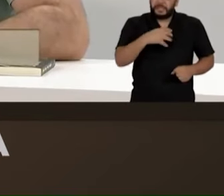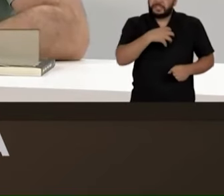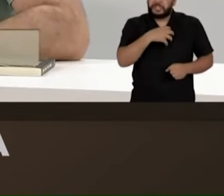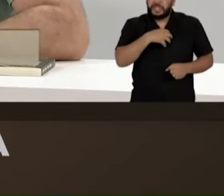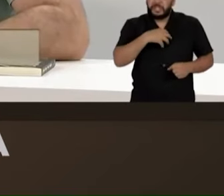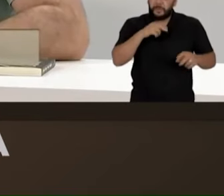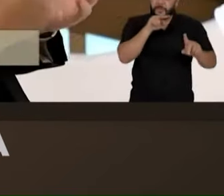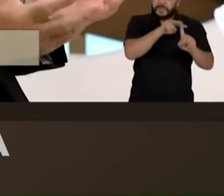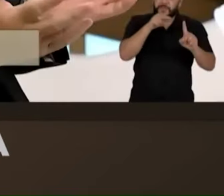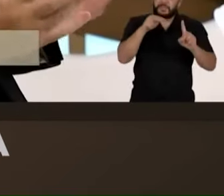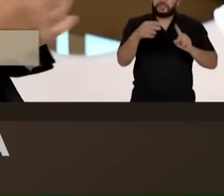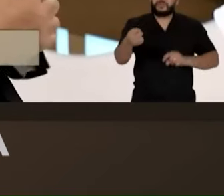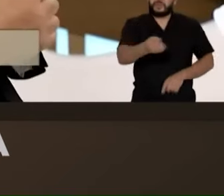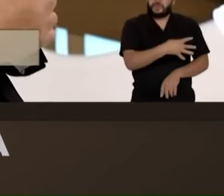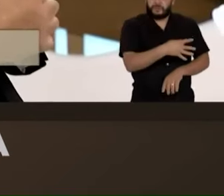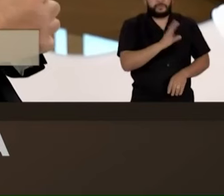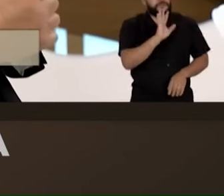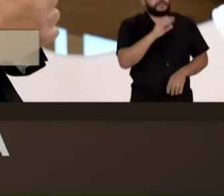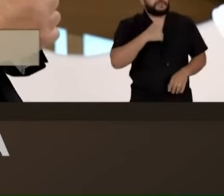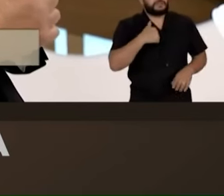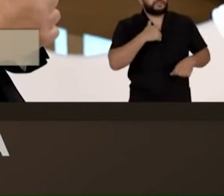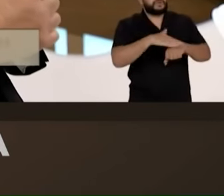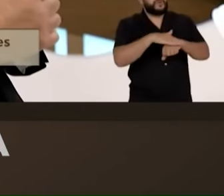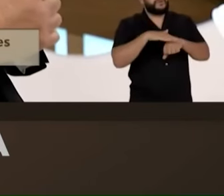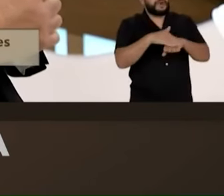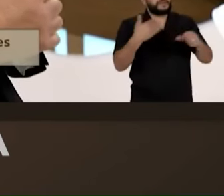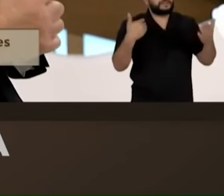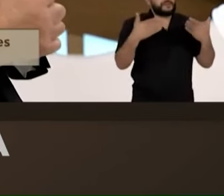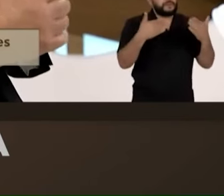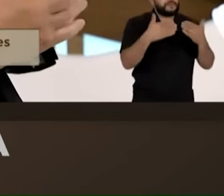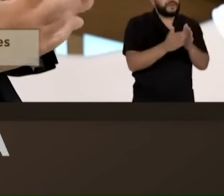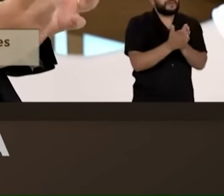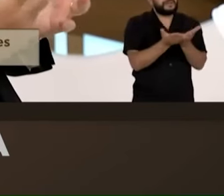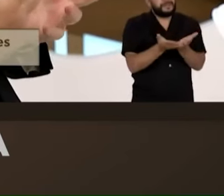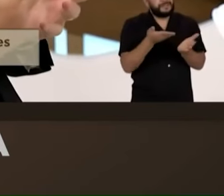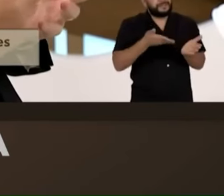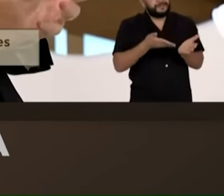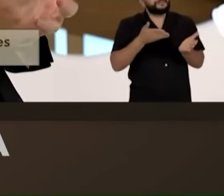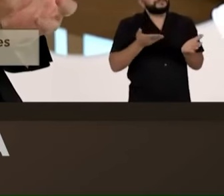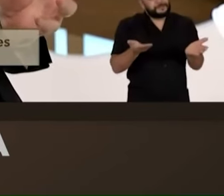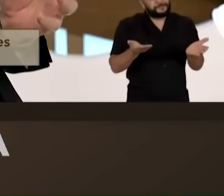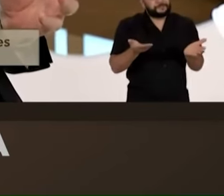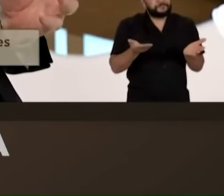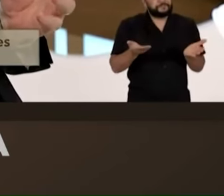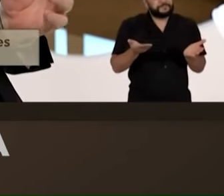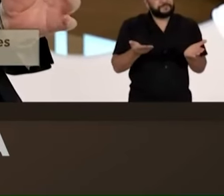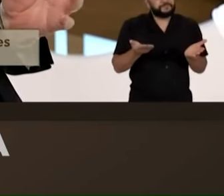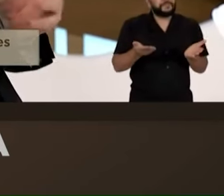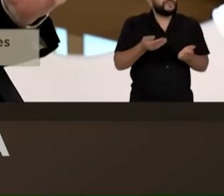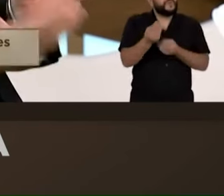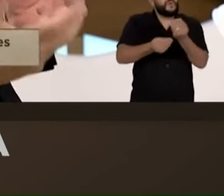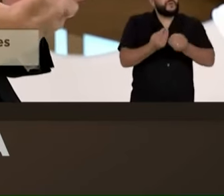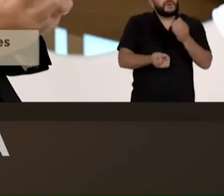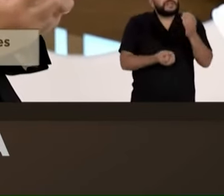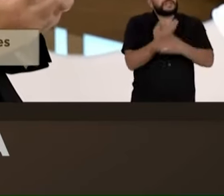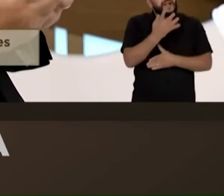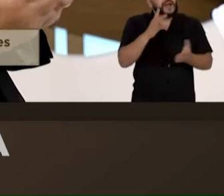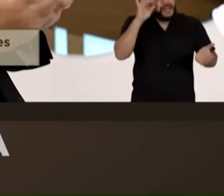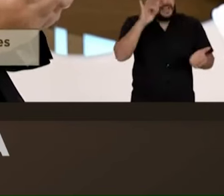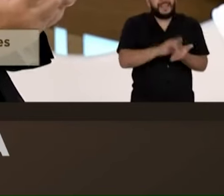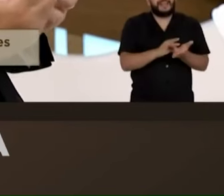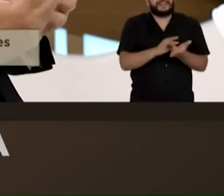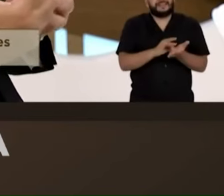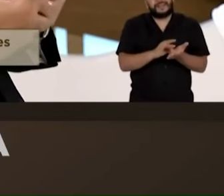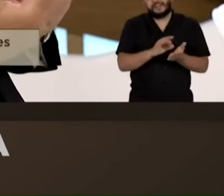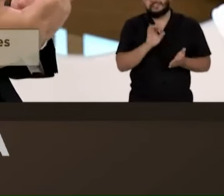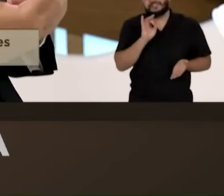deles, né, e a gente conversa bastante sobre isso também, né, nesse livro que a Daniela mostrava, é criar uma realidade simulada.